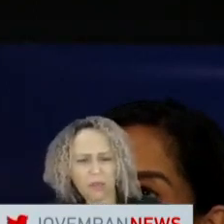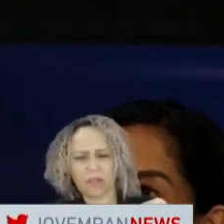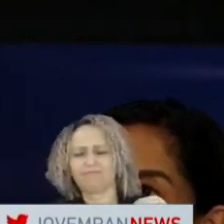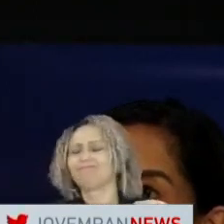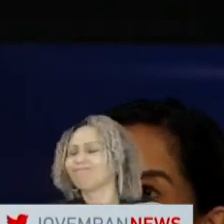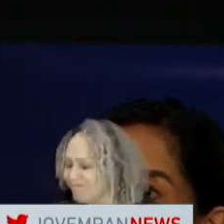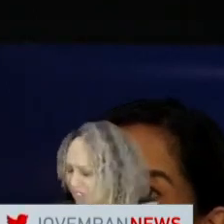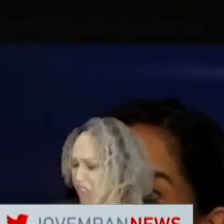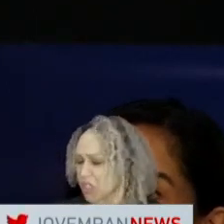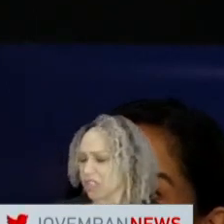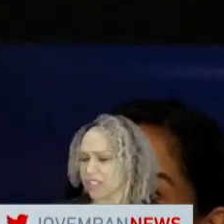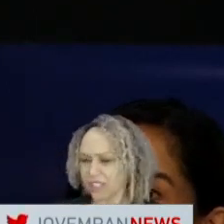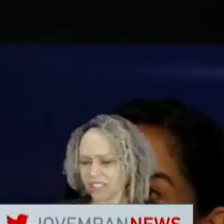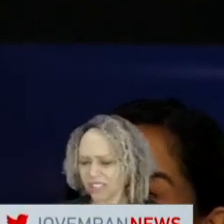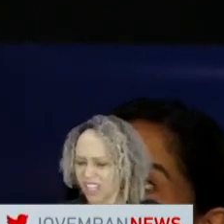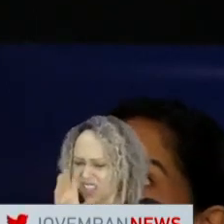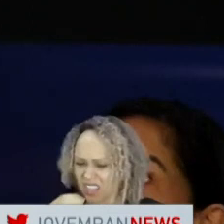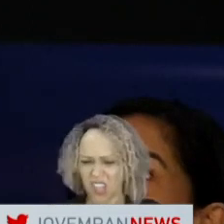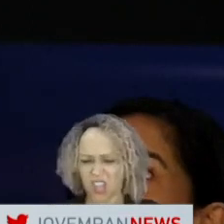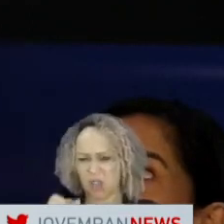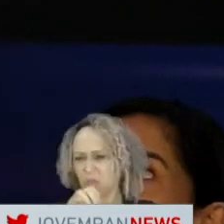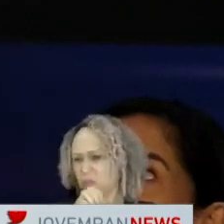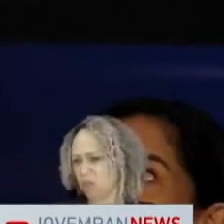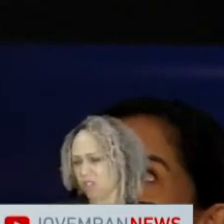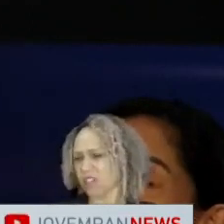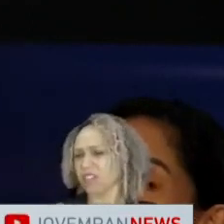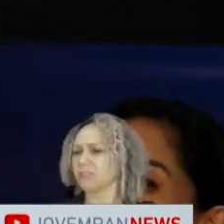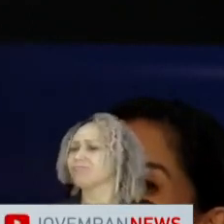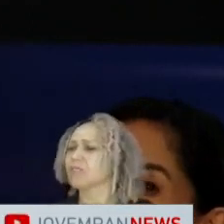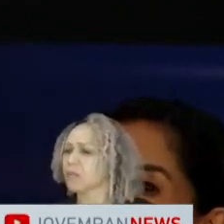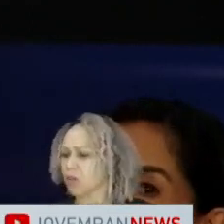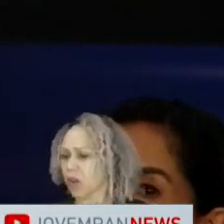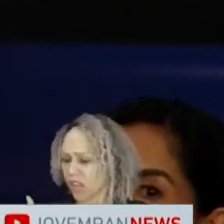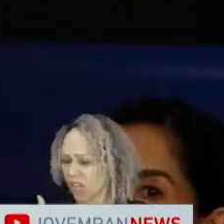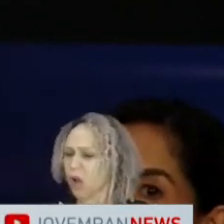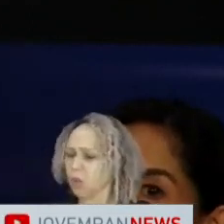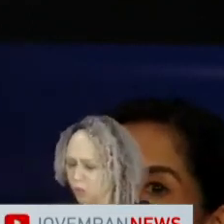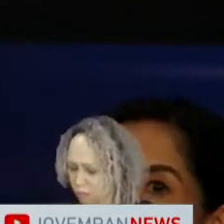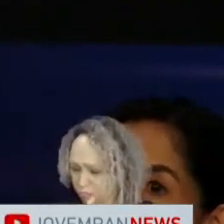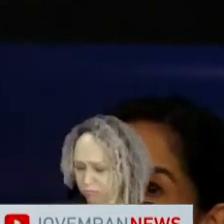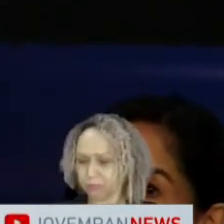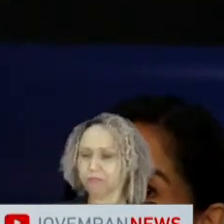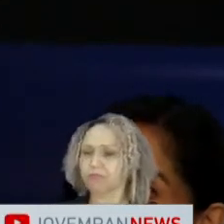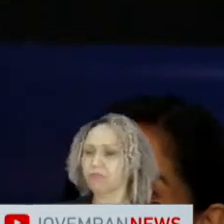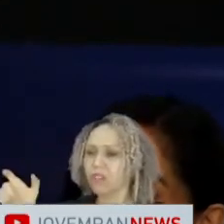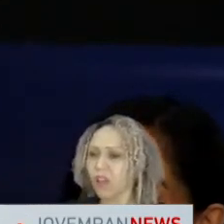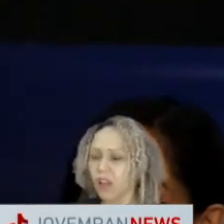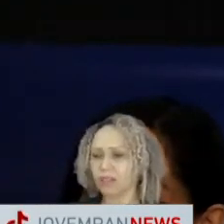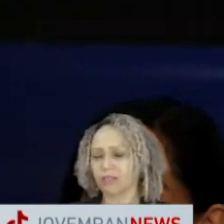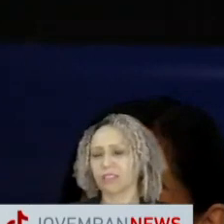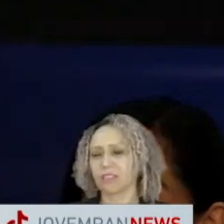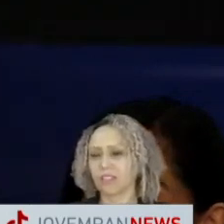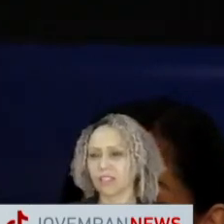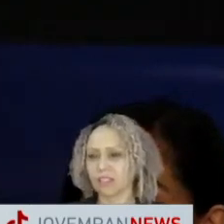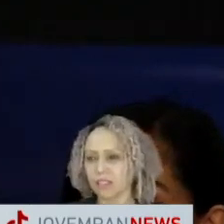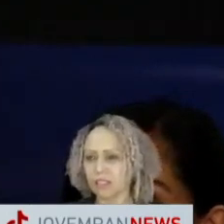população. O doutor Ulisses Guimarães dizia que a obra-prima do Estado é a felicidade